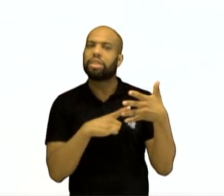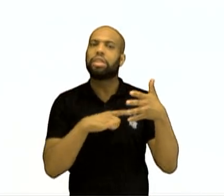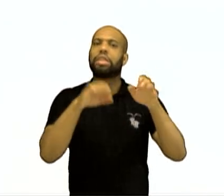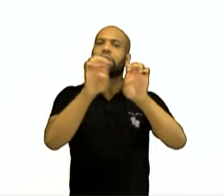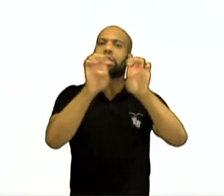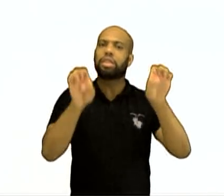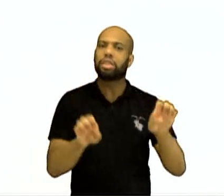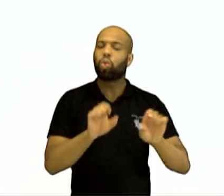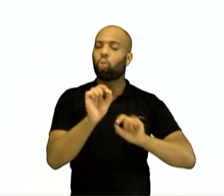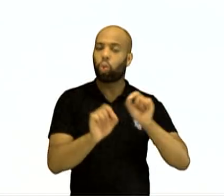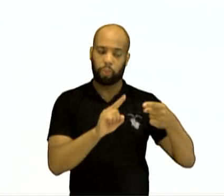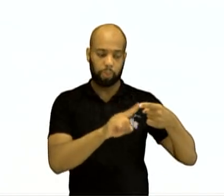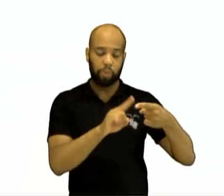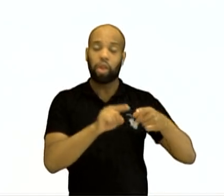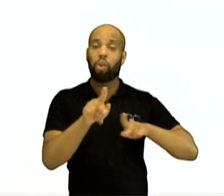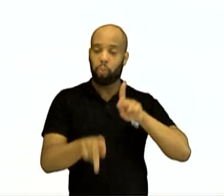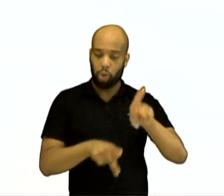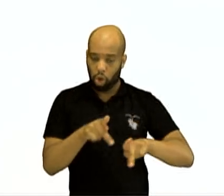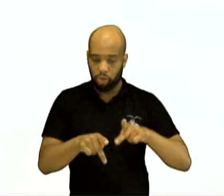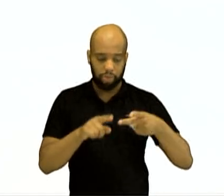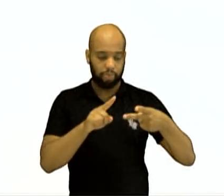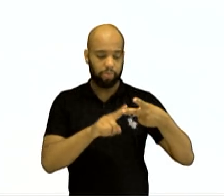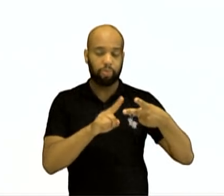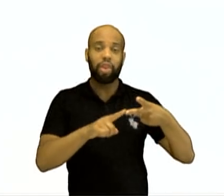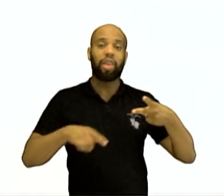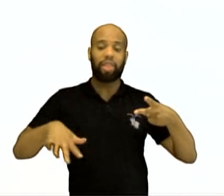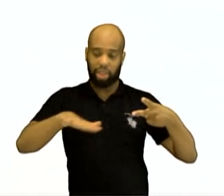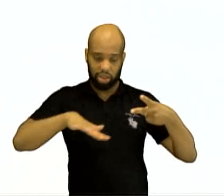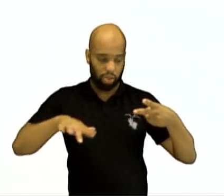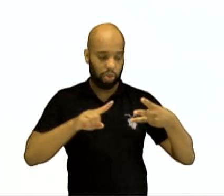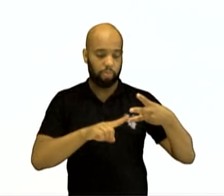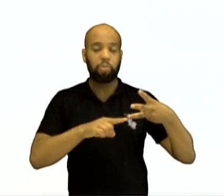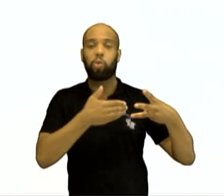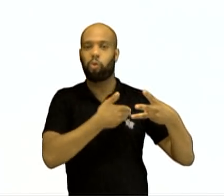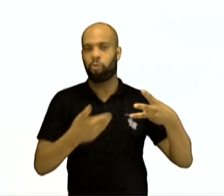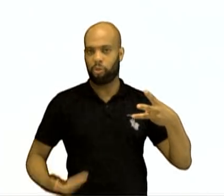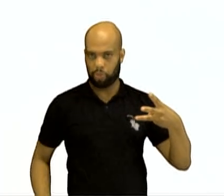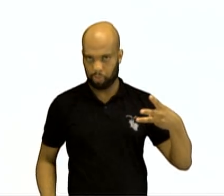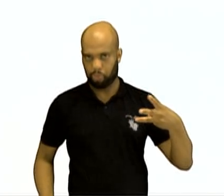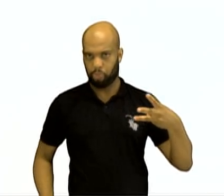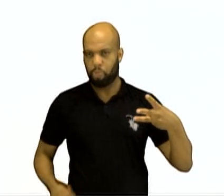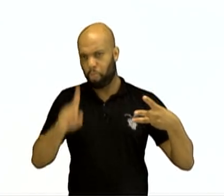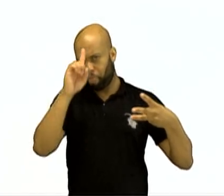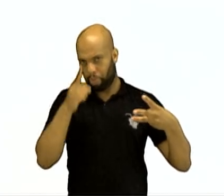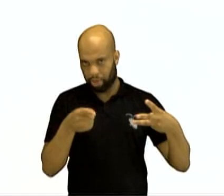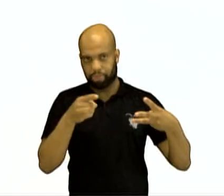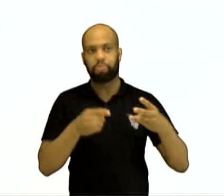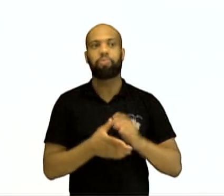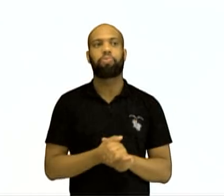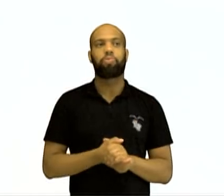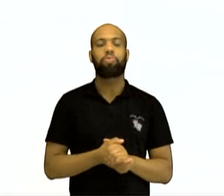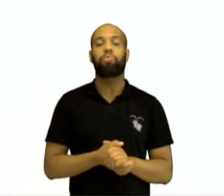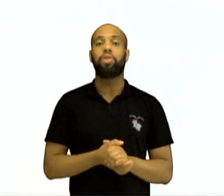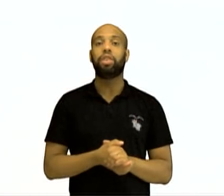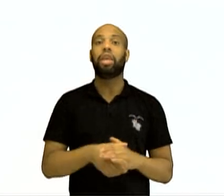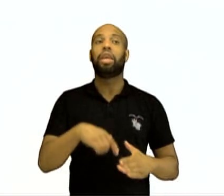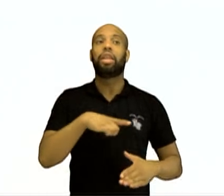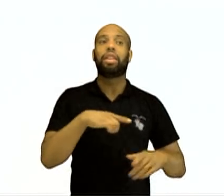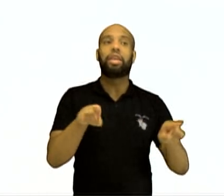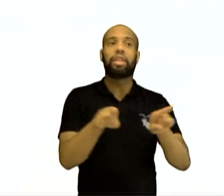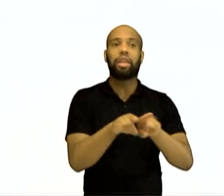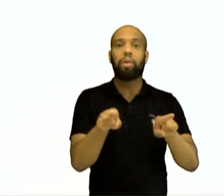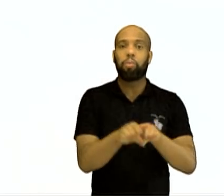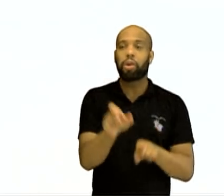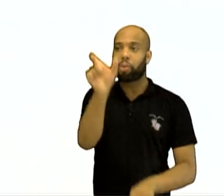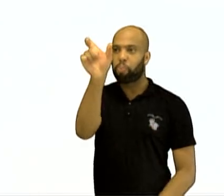são o povo, né, o território e o governo, a soberania nacional. Personalidades são as pessoas, é uma